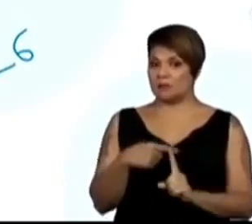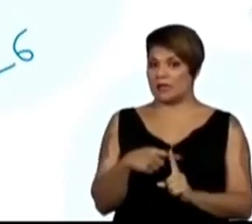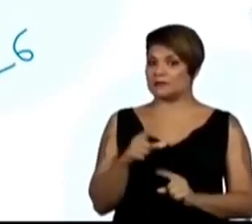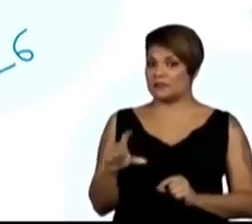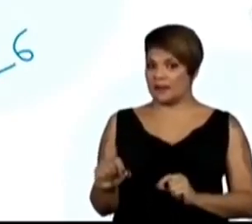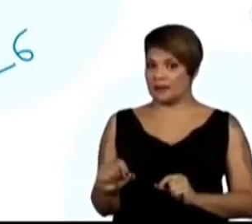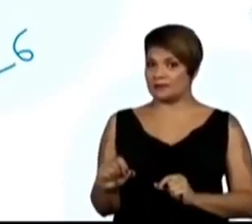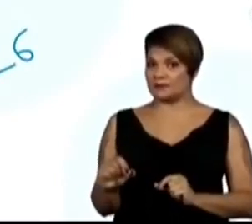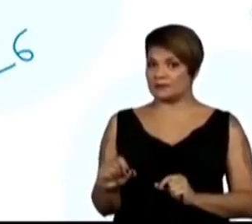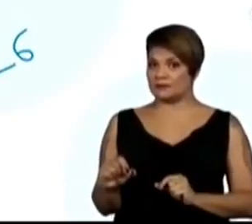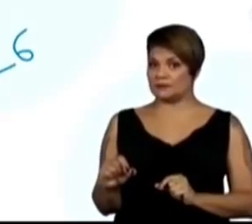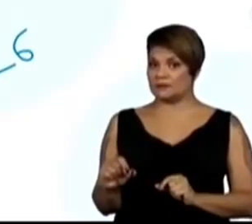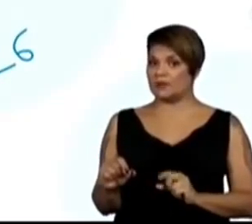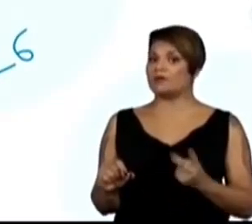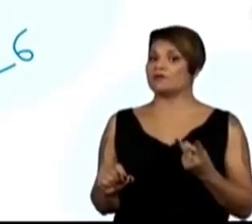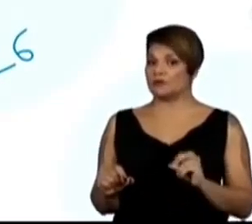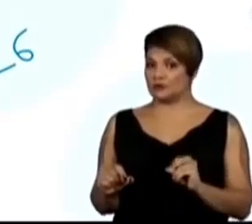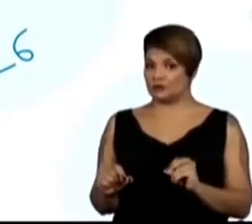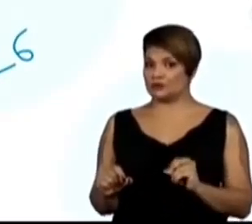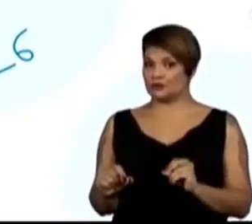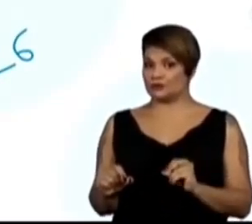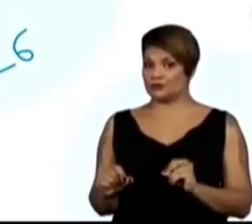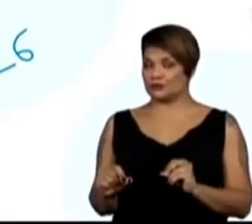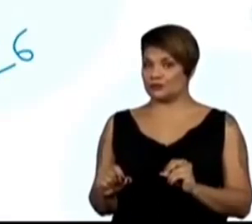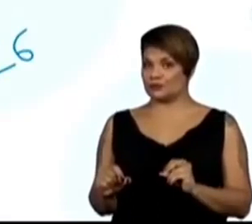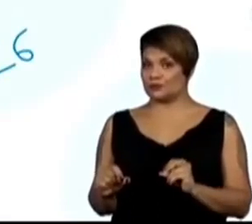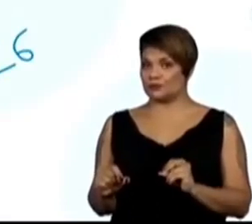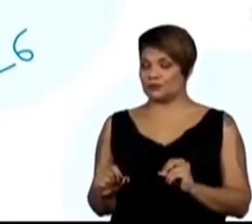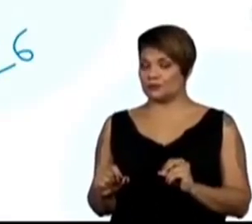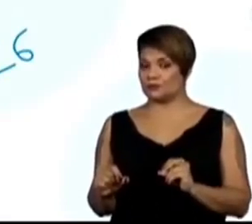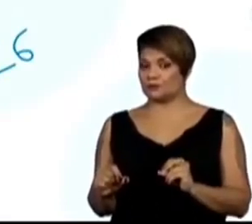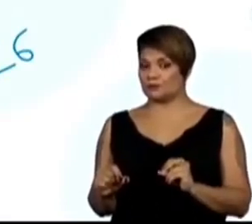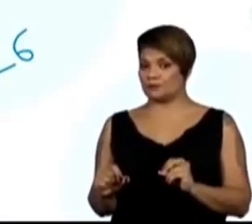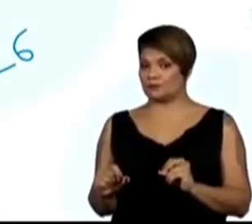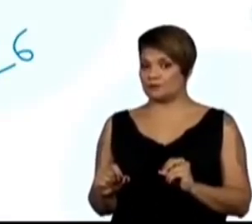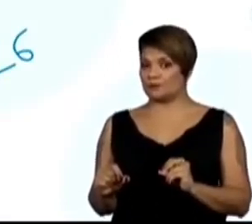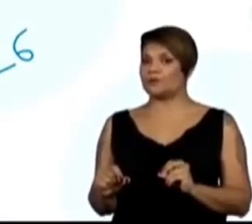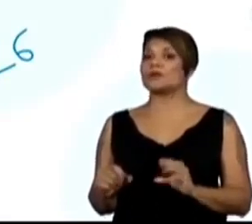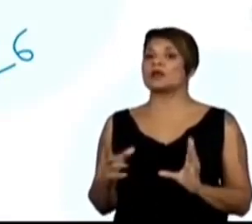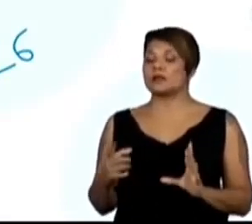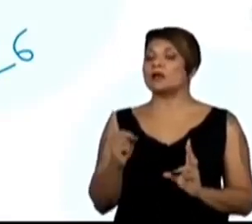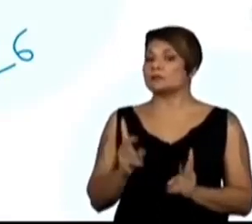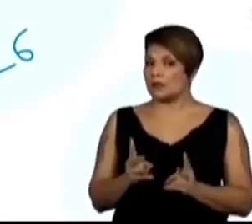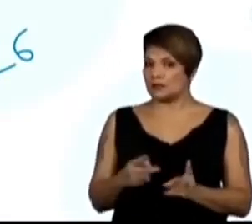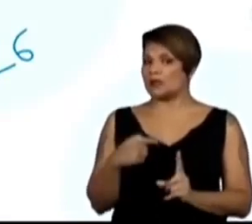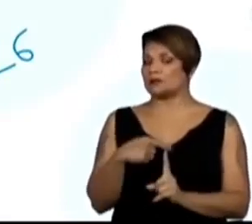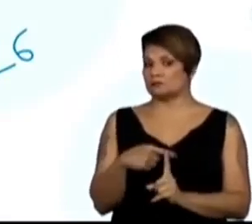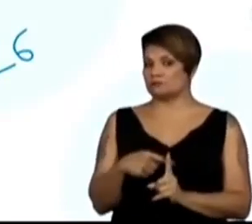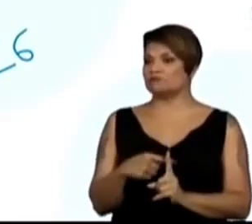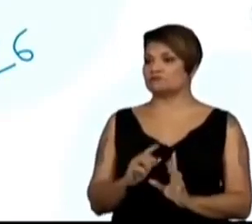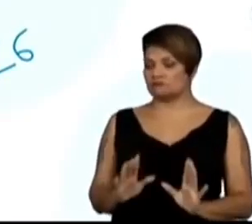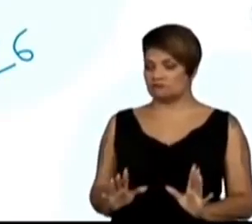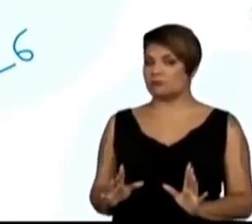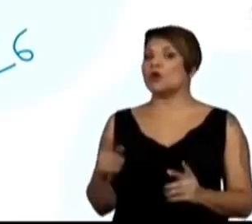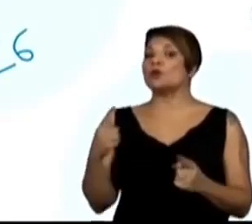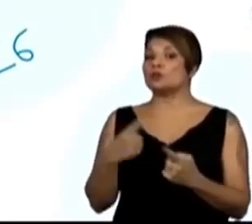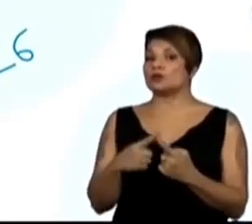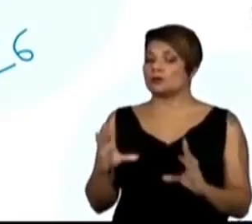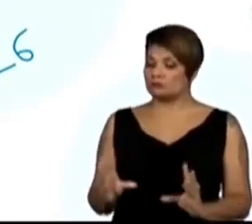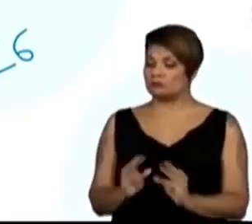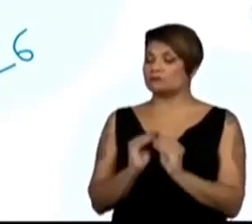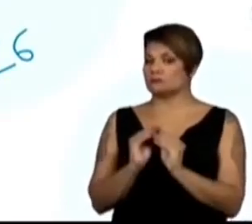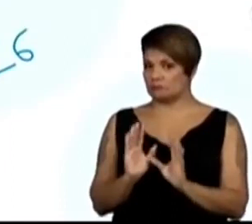10, 20. E aí eu vou manter o sinalzinho da adição, porque eu preciso ainda compor o número que eu